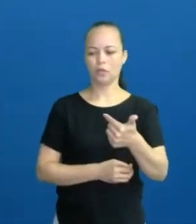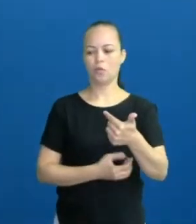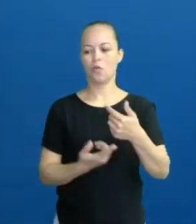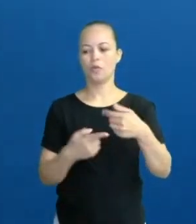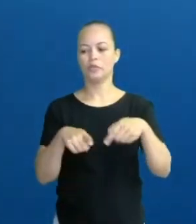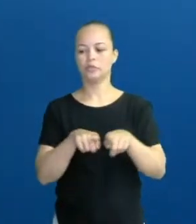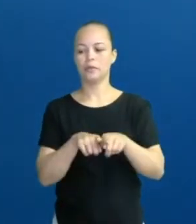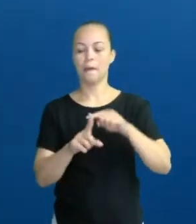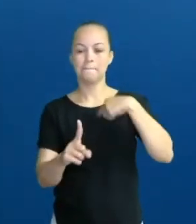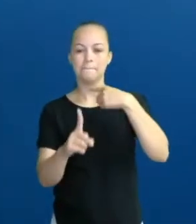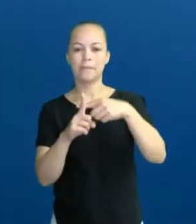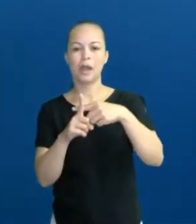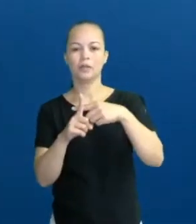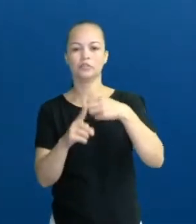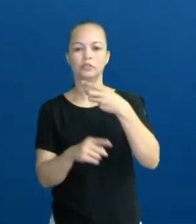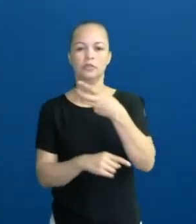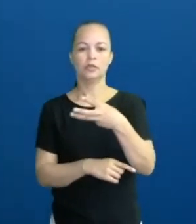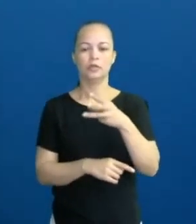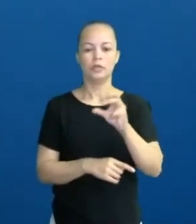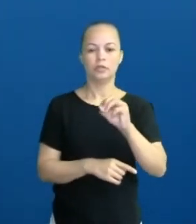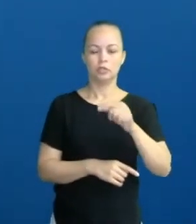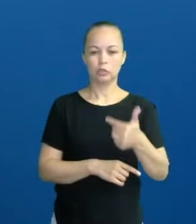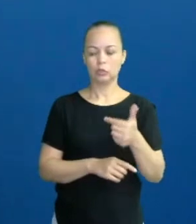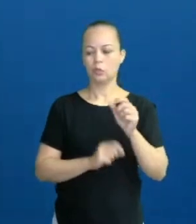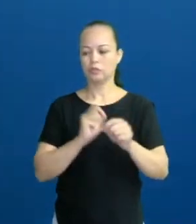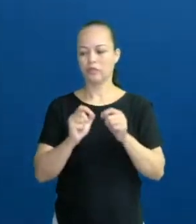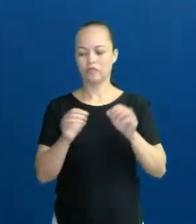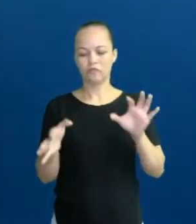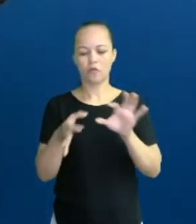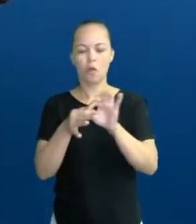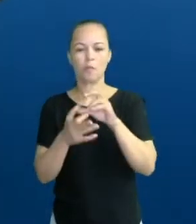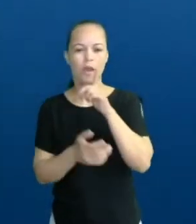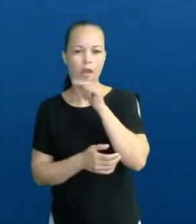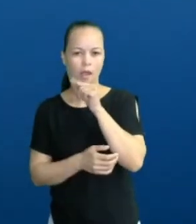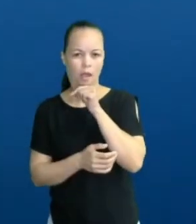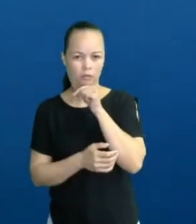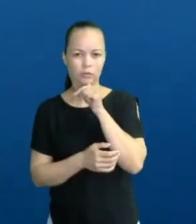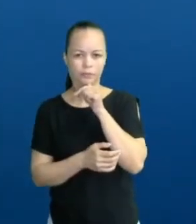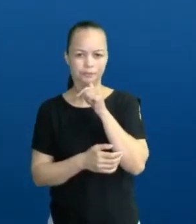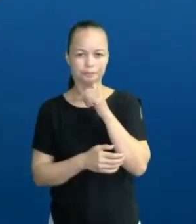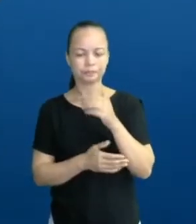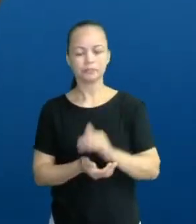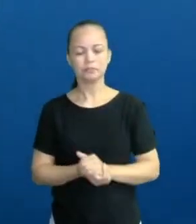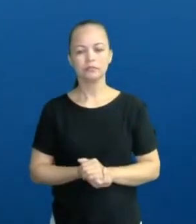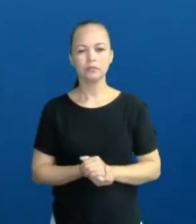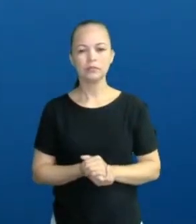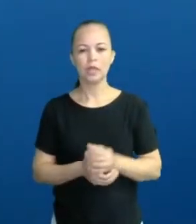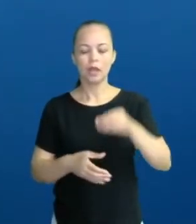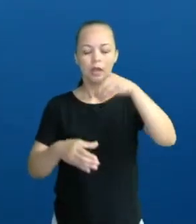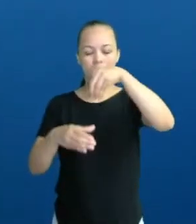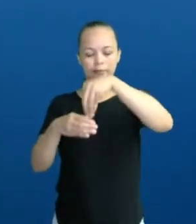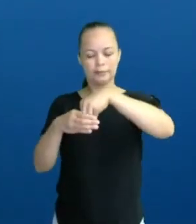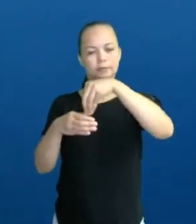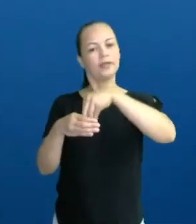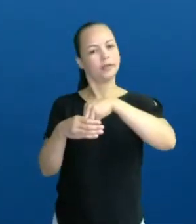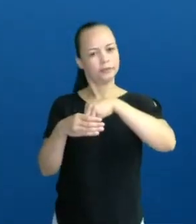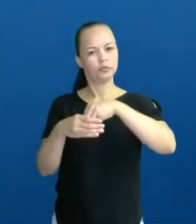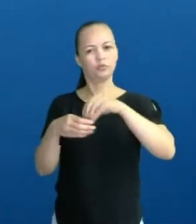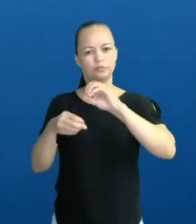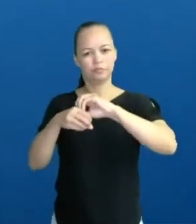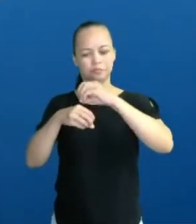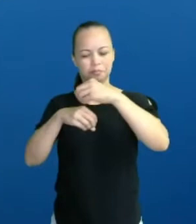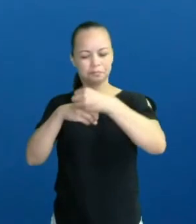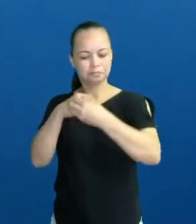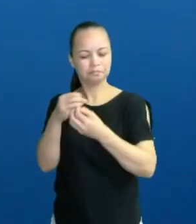dióxido de carbono e vai formar água. Se você perceber aqui, gente, a interação aqui foi dentro das moléculas. Ou seja,